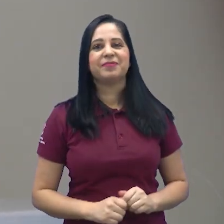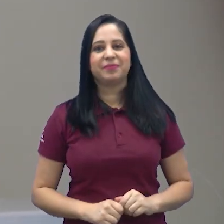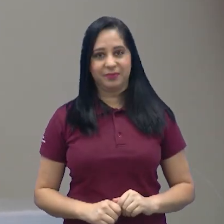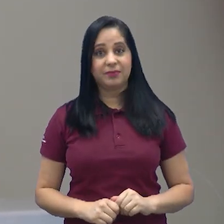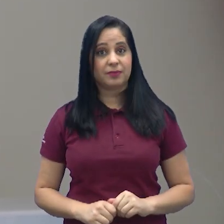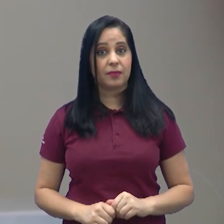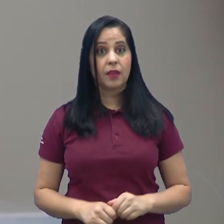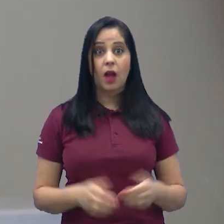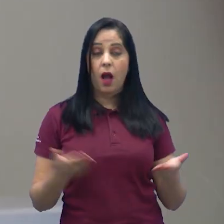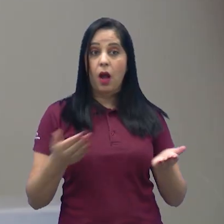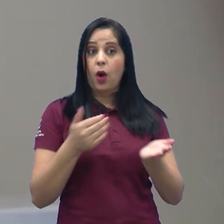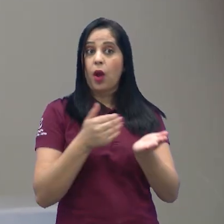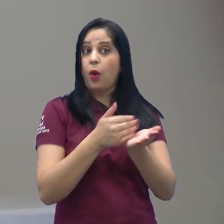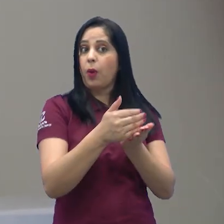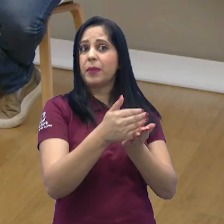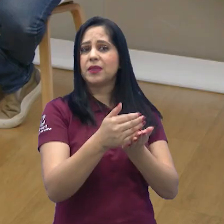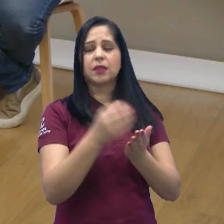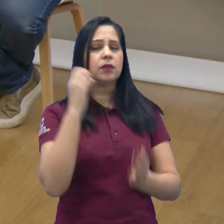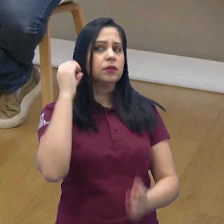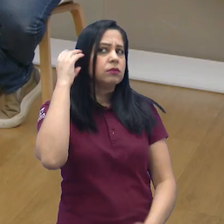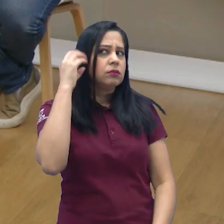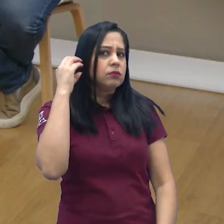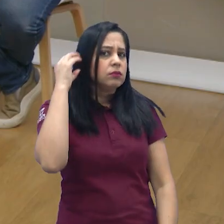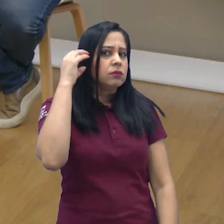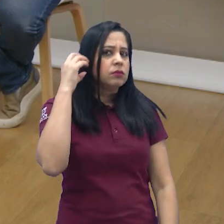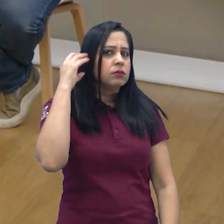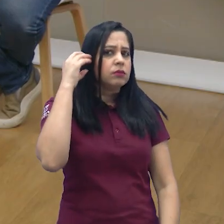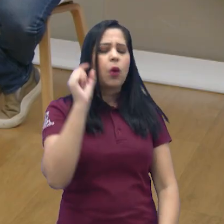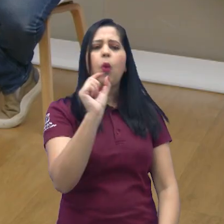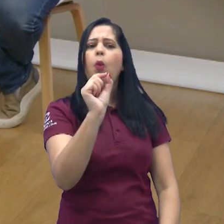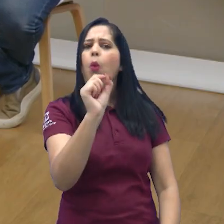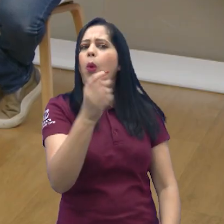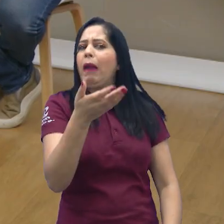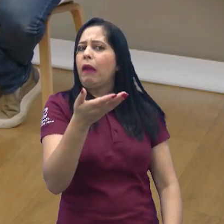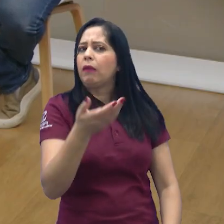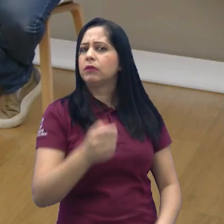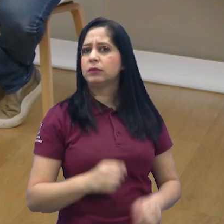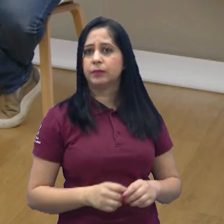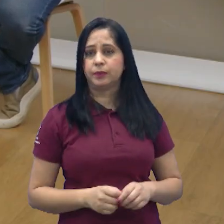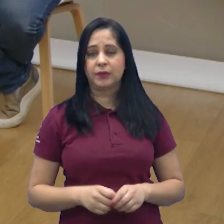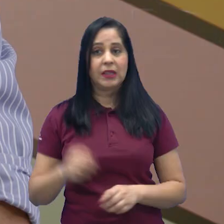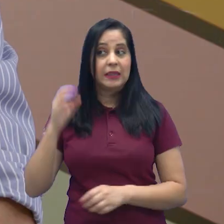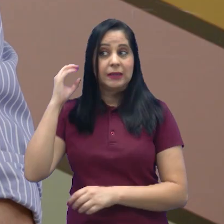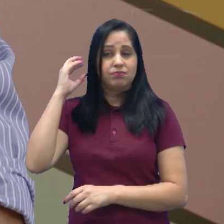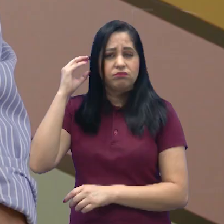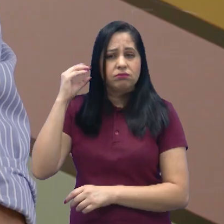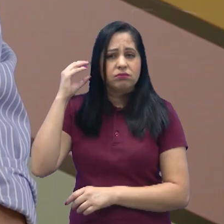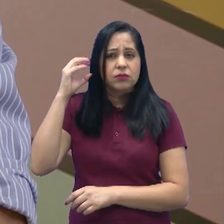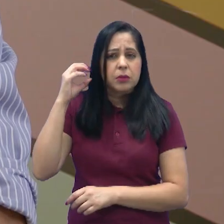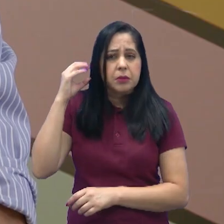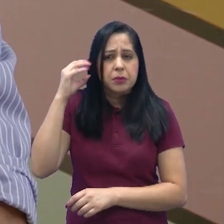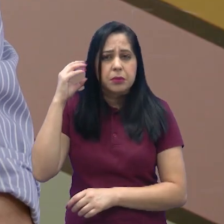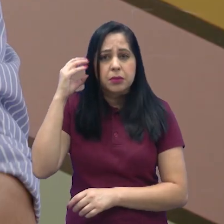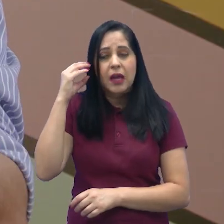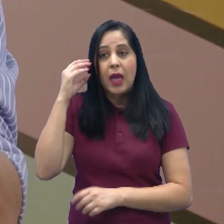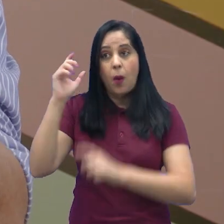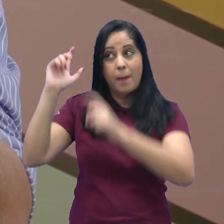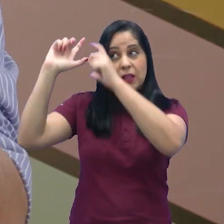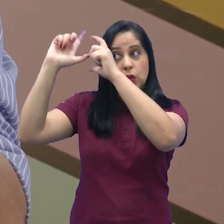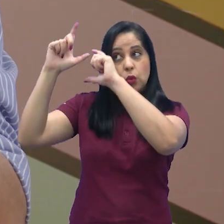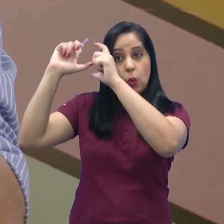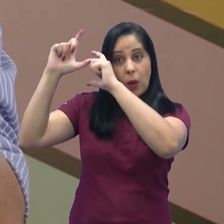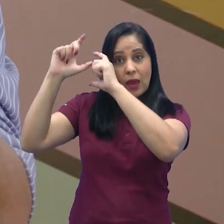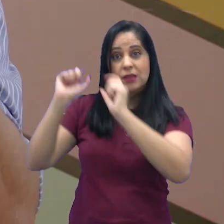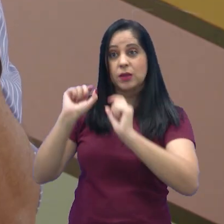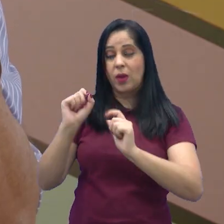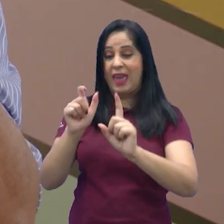O que é a esquizofrenia? A esquizofrenia, ela é um distúrbio onde a pessoa ela